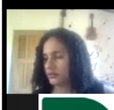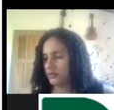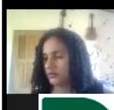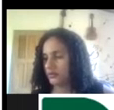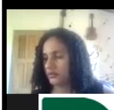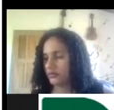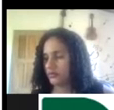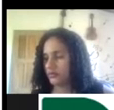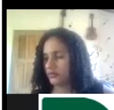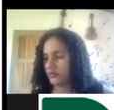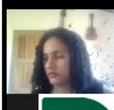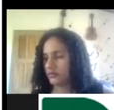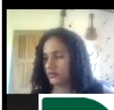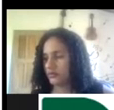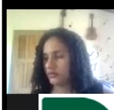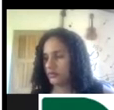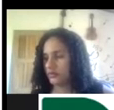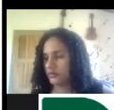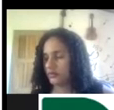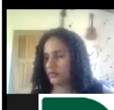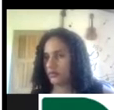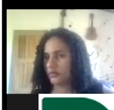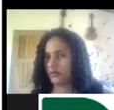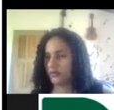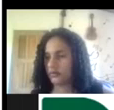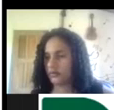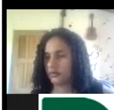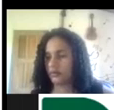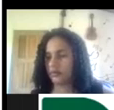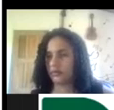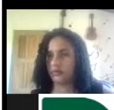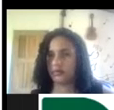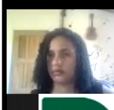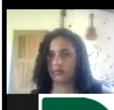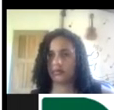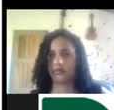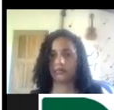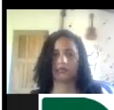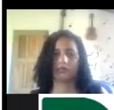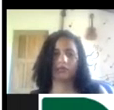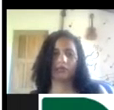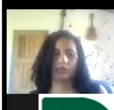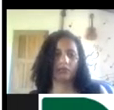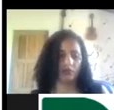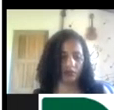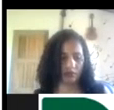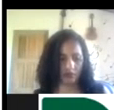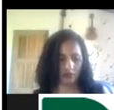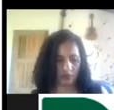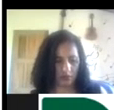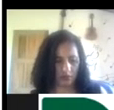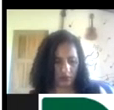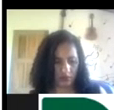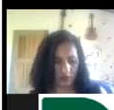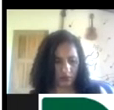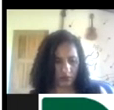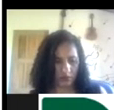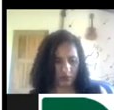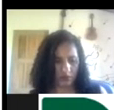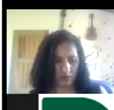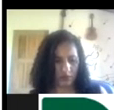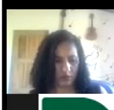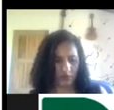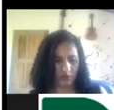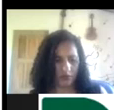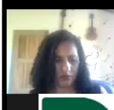No Brasil, a gente entende o termo Ombudsman, ou a ideia do Ombudsman, como uma ouvidoria, para a solução daqueles conflitos. E